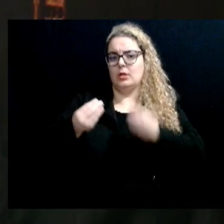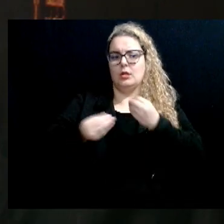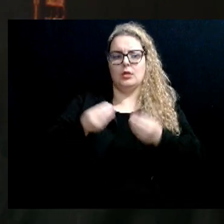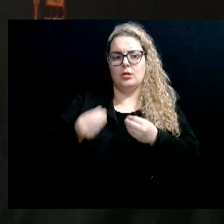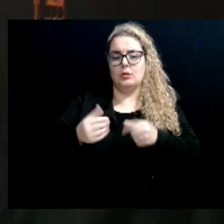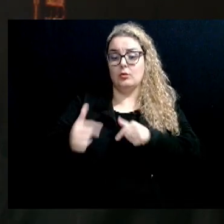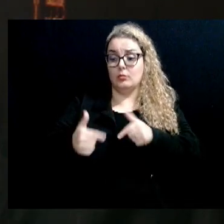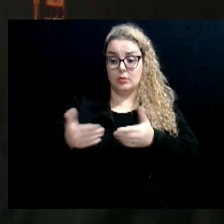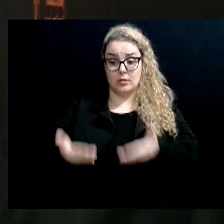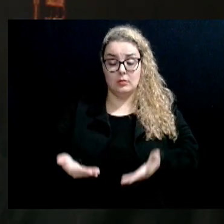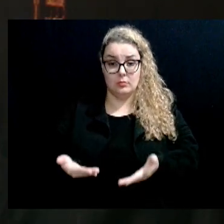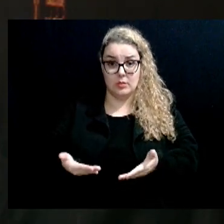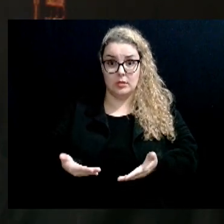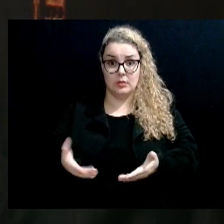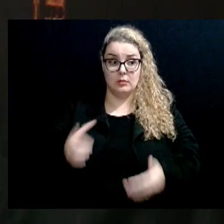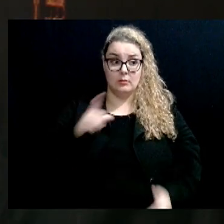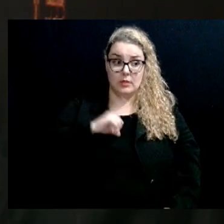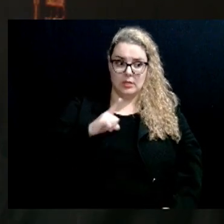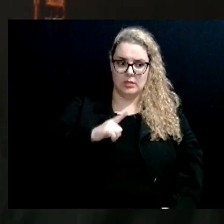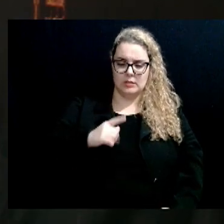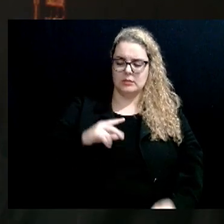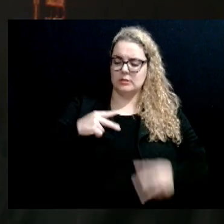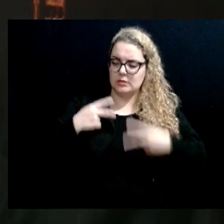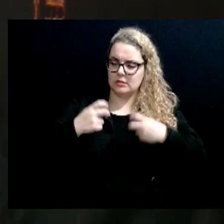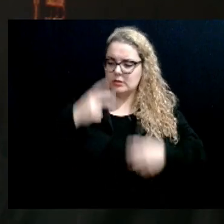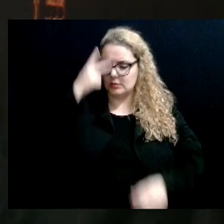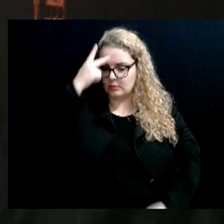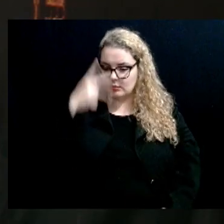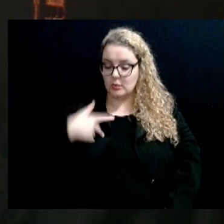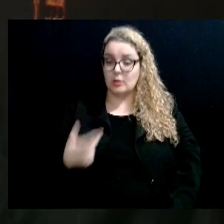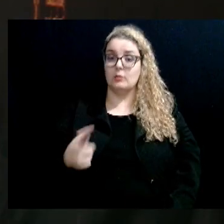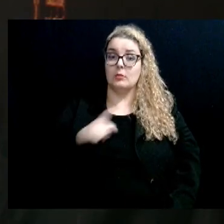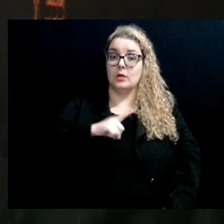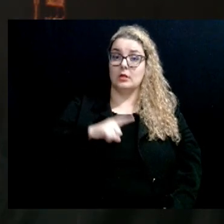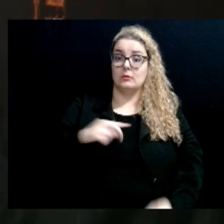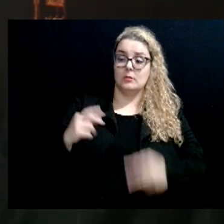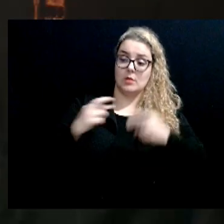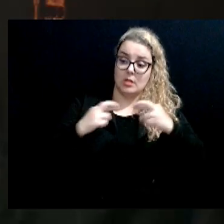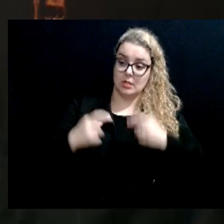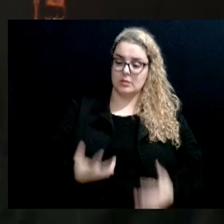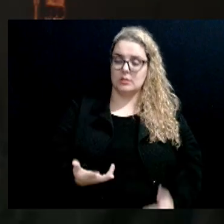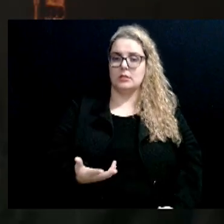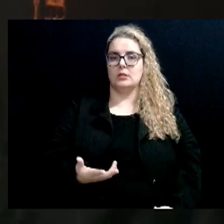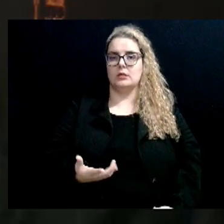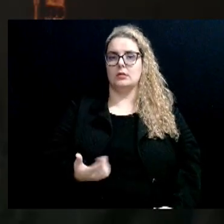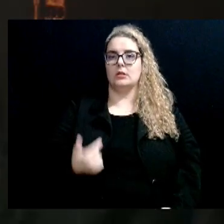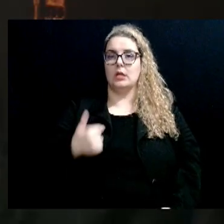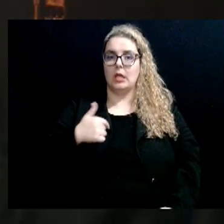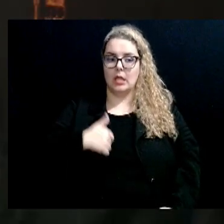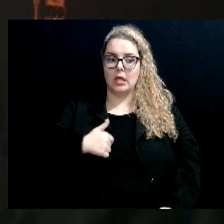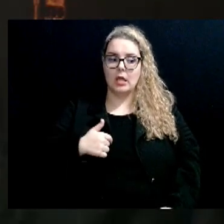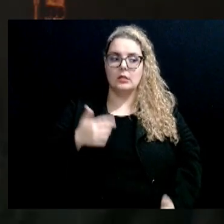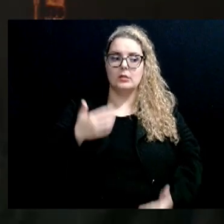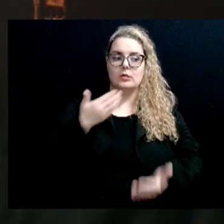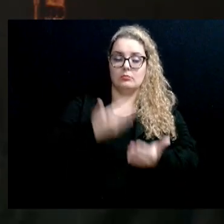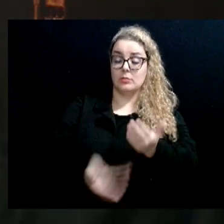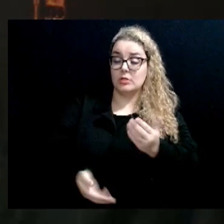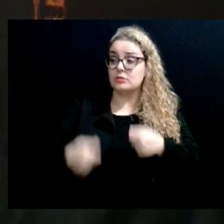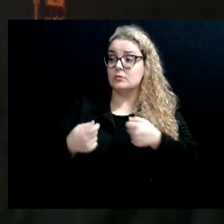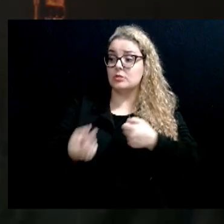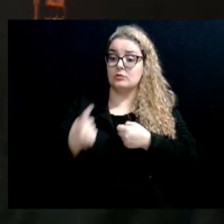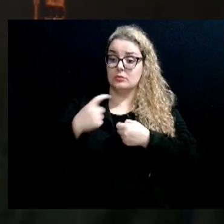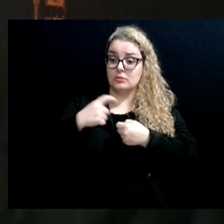para ter esse autoconhecimento, para ter essa análise de que eu estou perdido, preciso voltar a